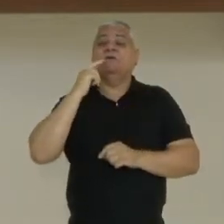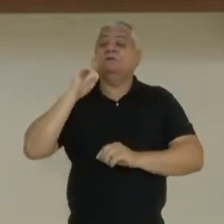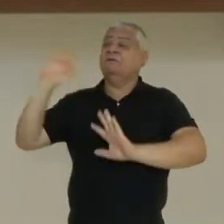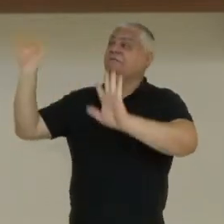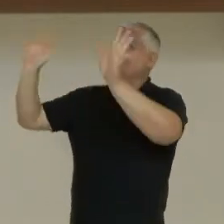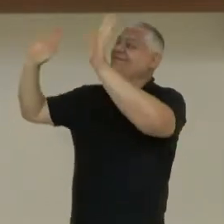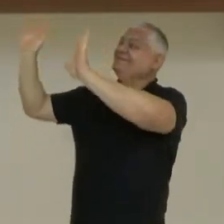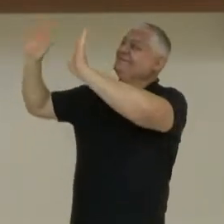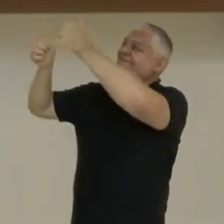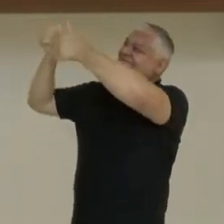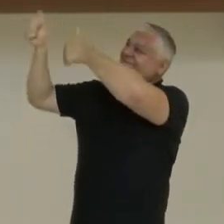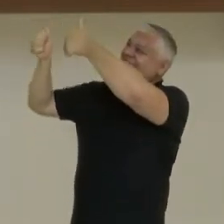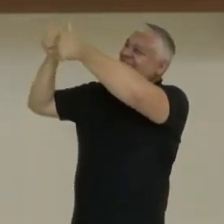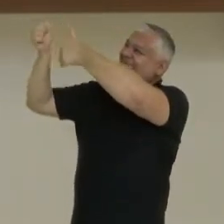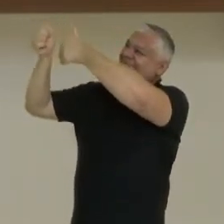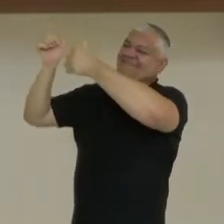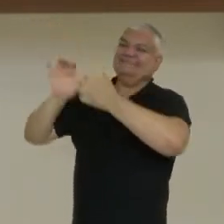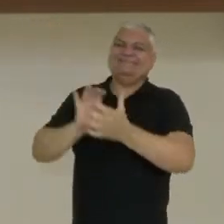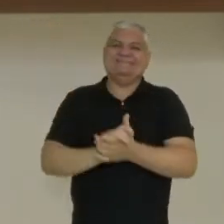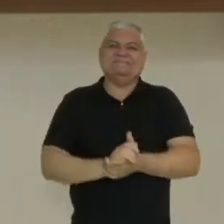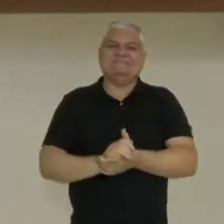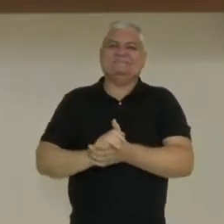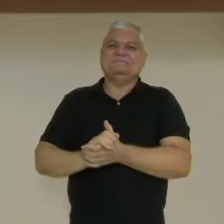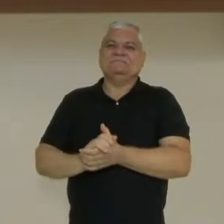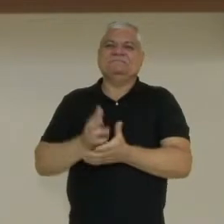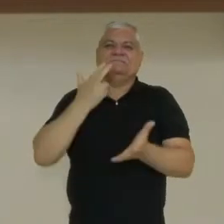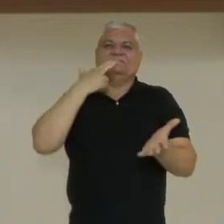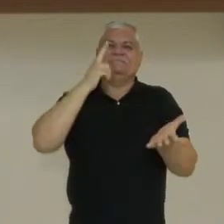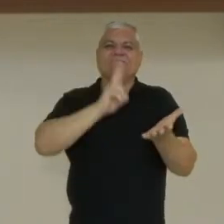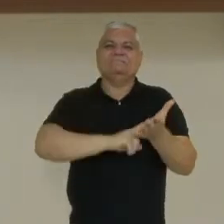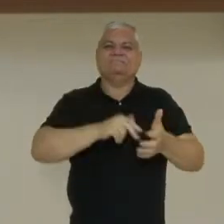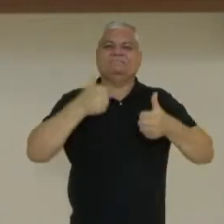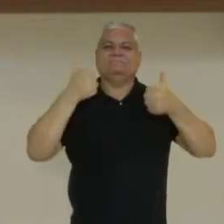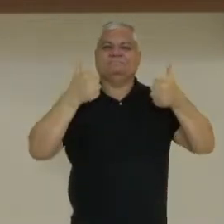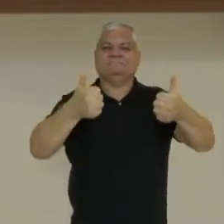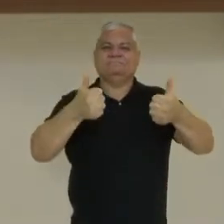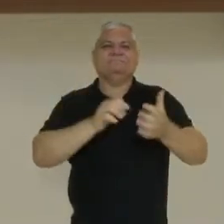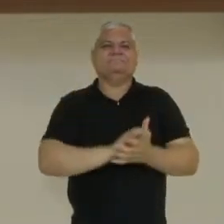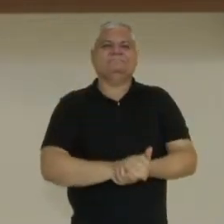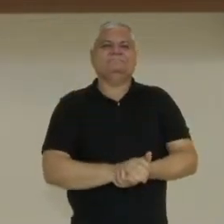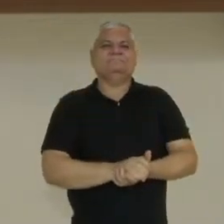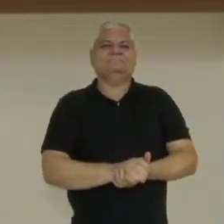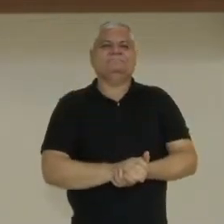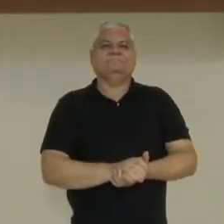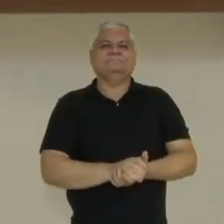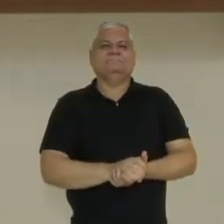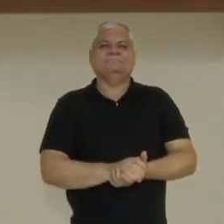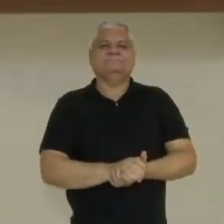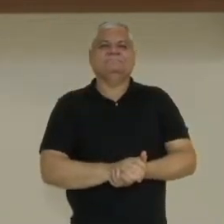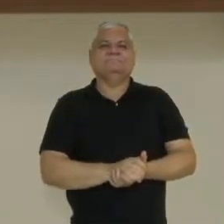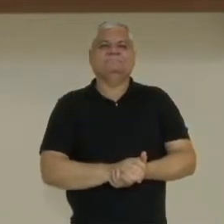intérprete Ronaldo. Tudo bem aí, Ronaldo? Como é o sinal de carta? Tranquilo?